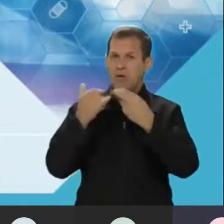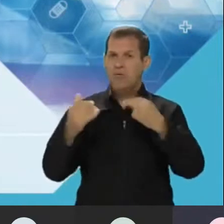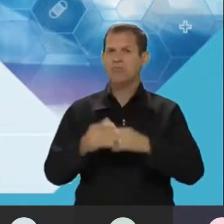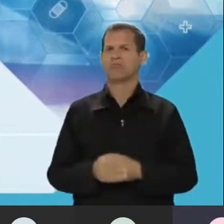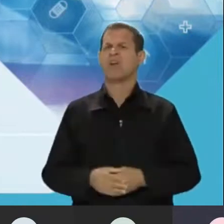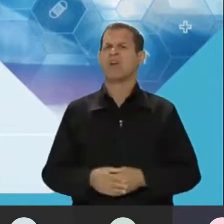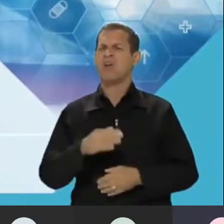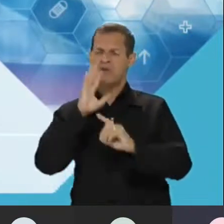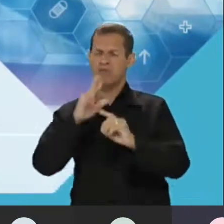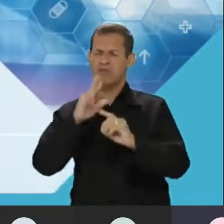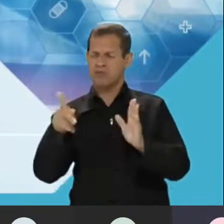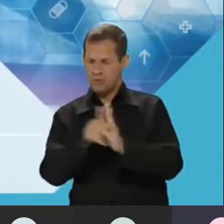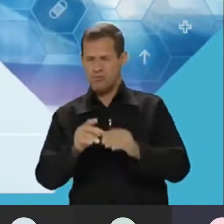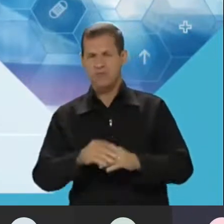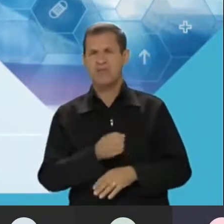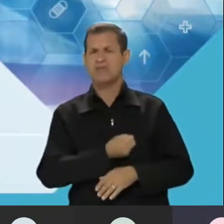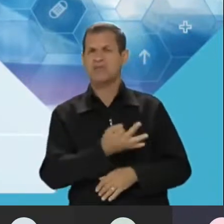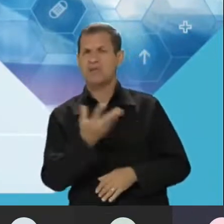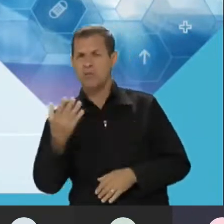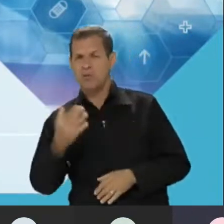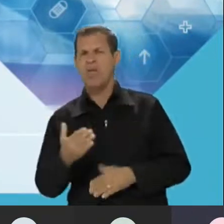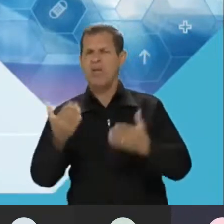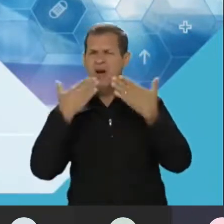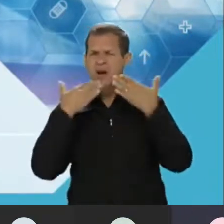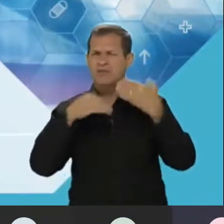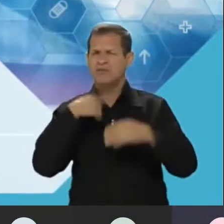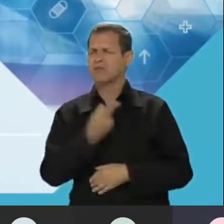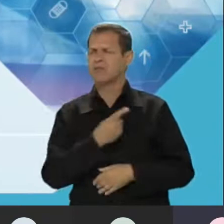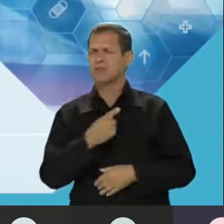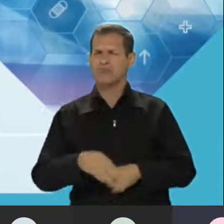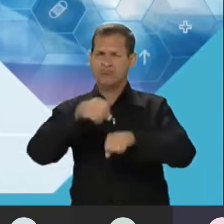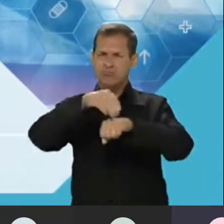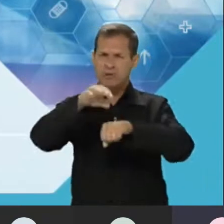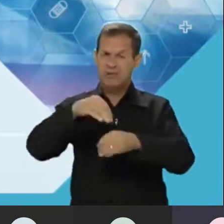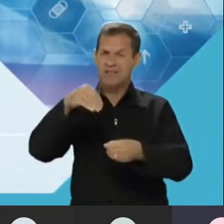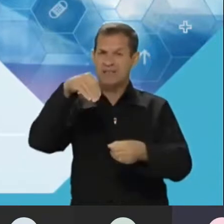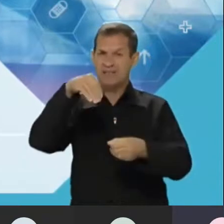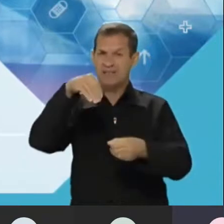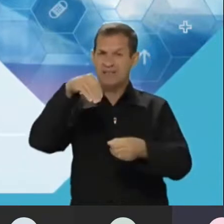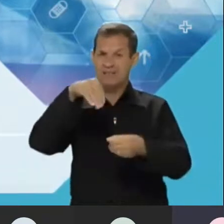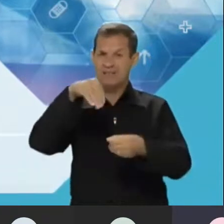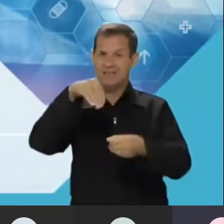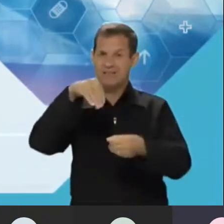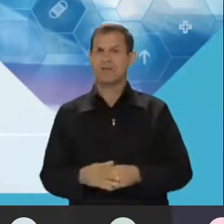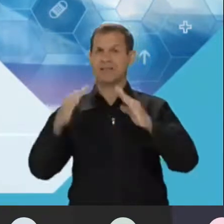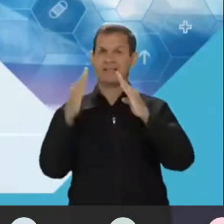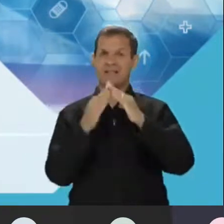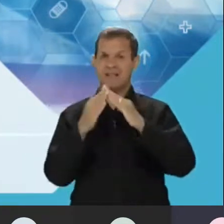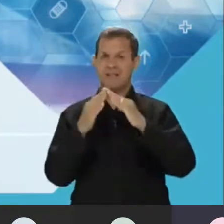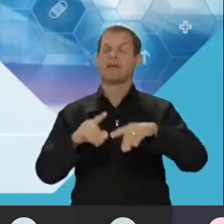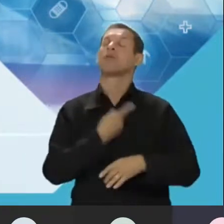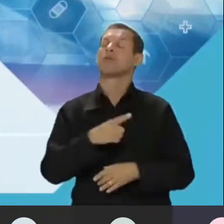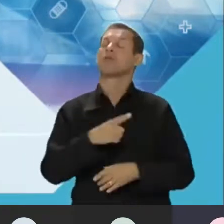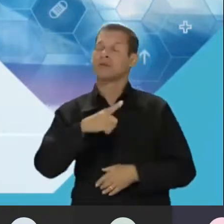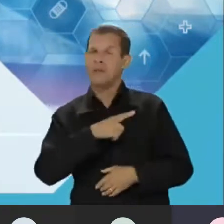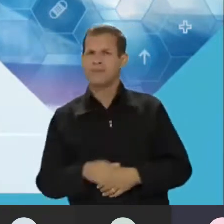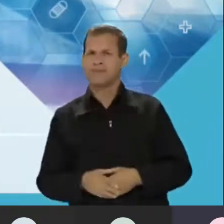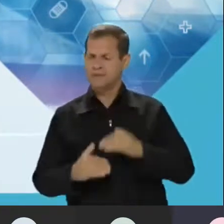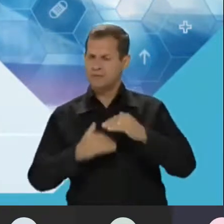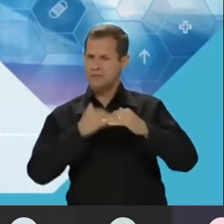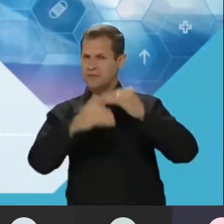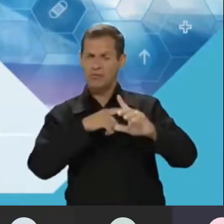superfície, vai interferir diretamente na quantidade de calor que nós vamos transmitir para o nosso ambiente interno, tá? Então, a gente está falando